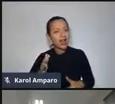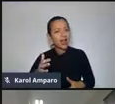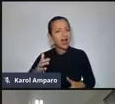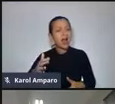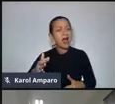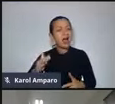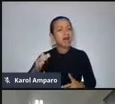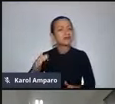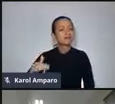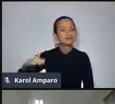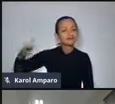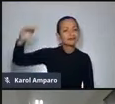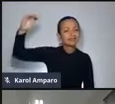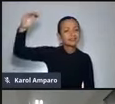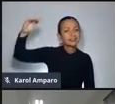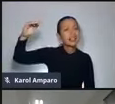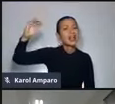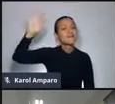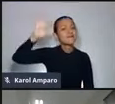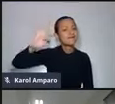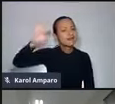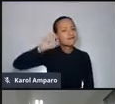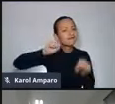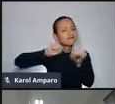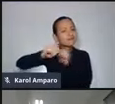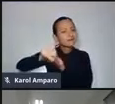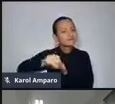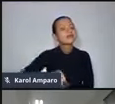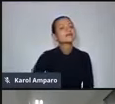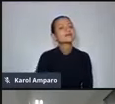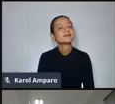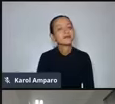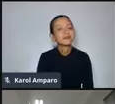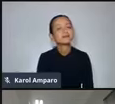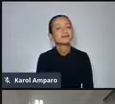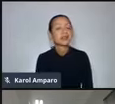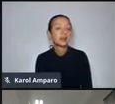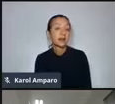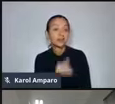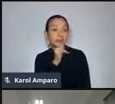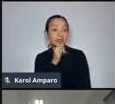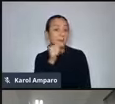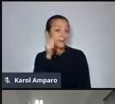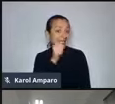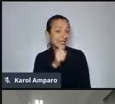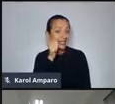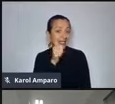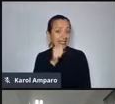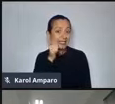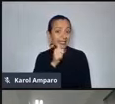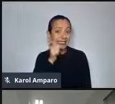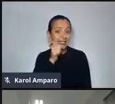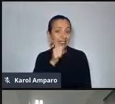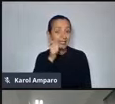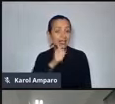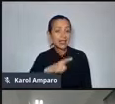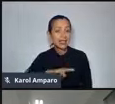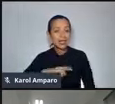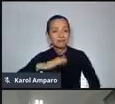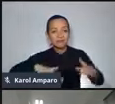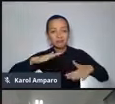terminaram a faculdade. E, por exemplo, as meninas que estão aqui, por exemplo, a Carla que está na tabaca, a outra menina que está